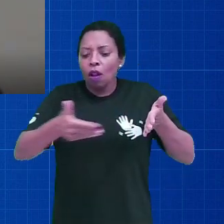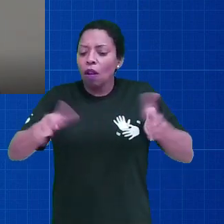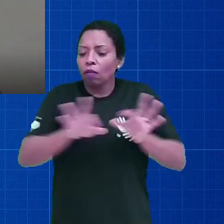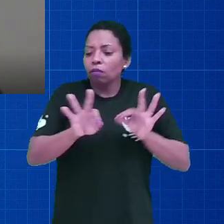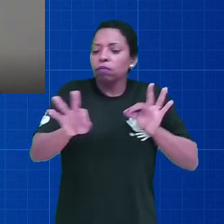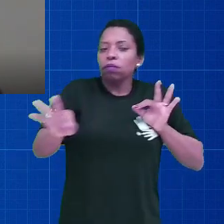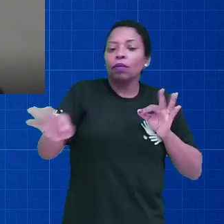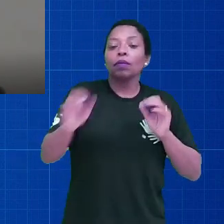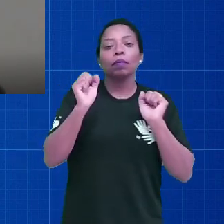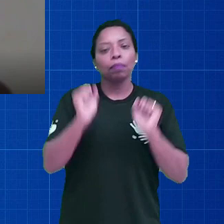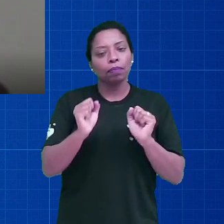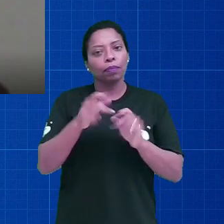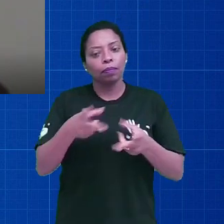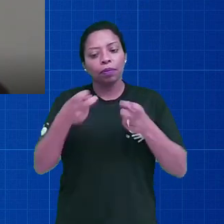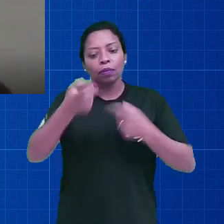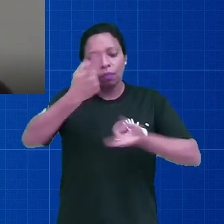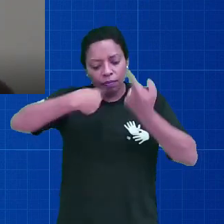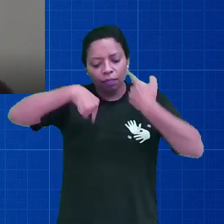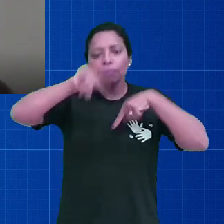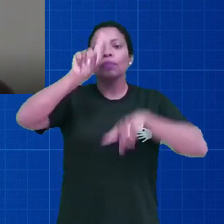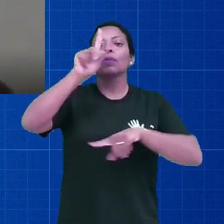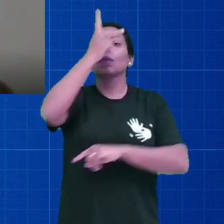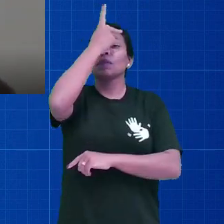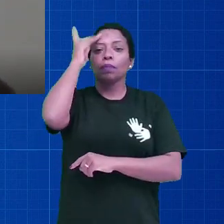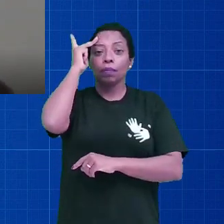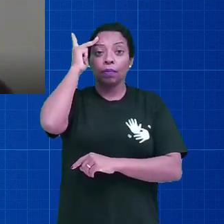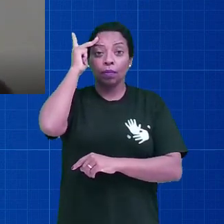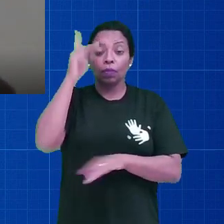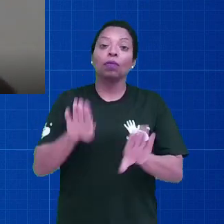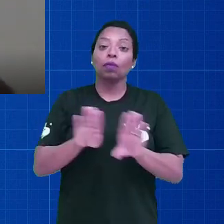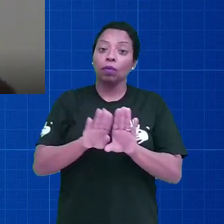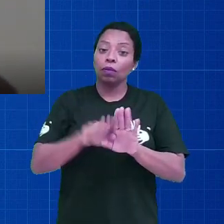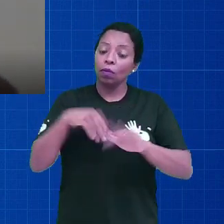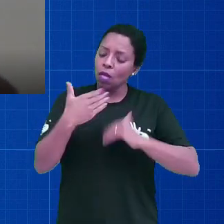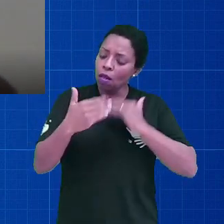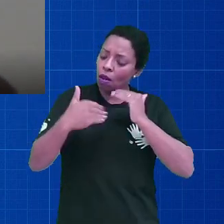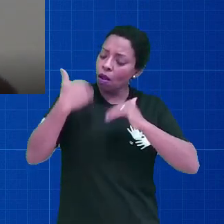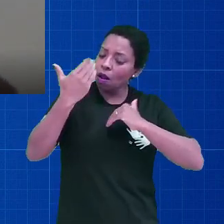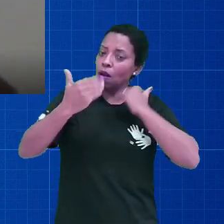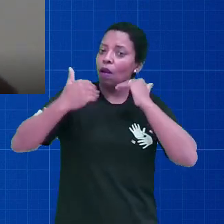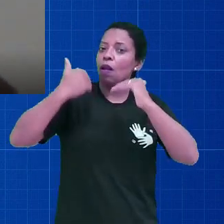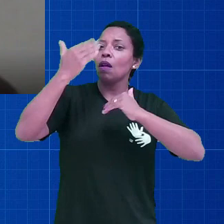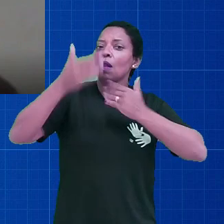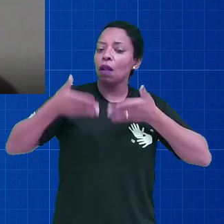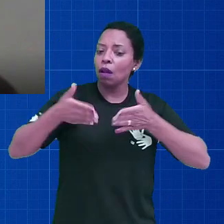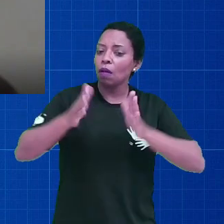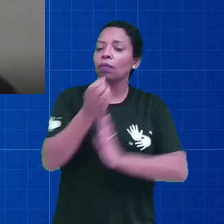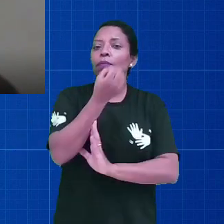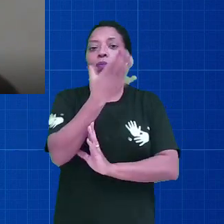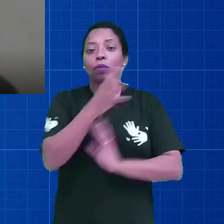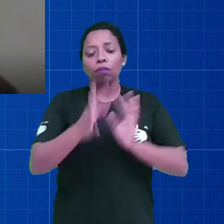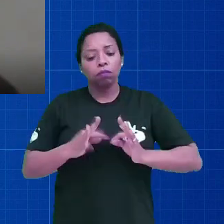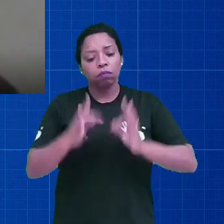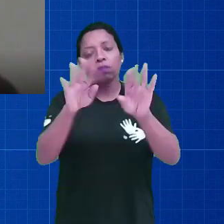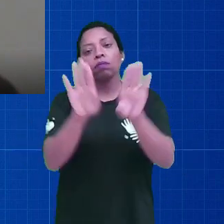uma evolução do ser humano e que essa evolução ela está indo num bom sentido. Então, embora